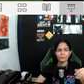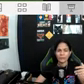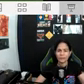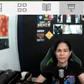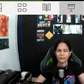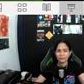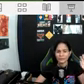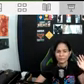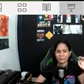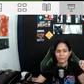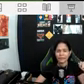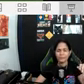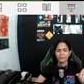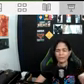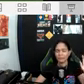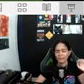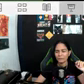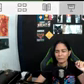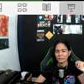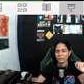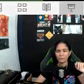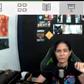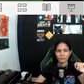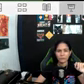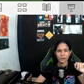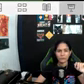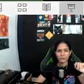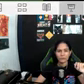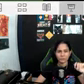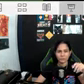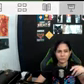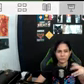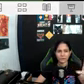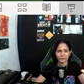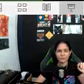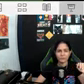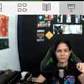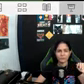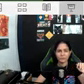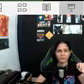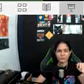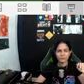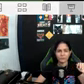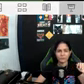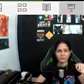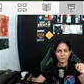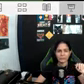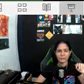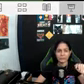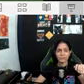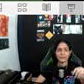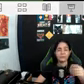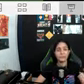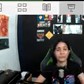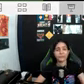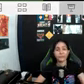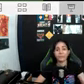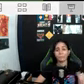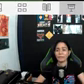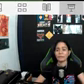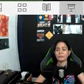A, porque em uma semana elimina logo, eu me livro logo disso. Não faço questão de ter uma cicatriz ali.